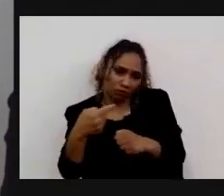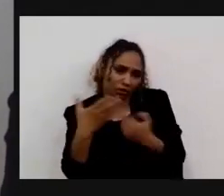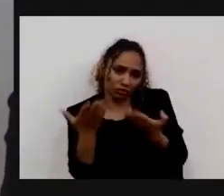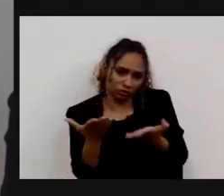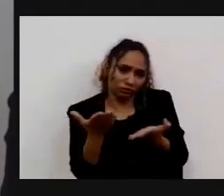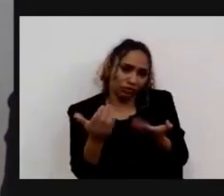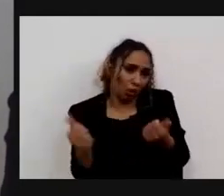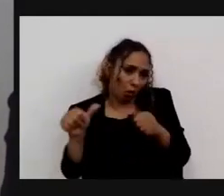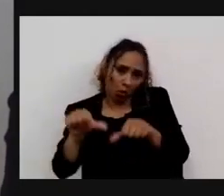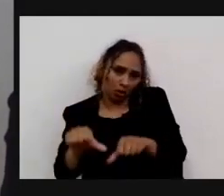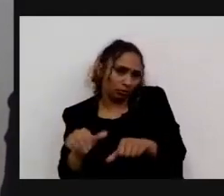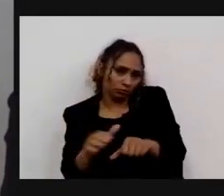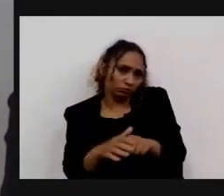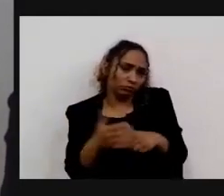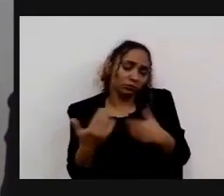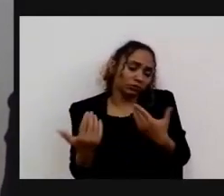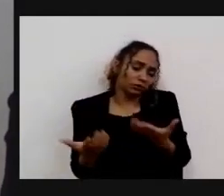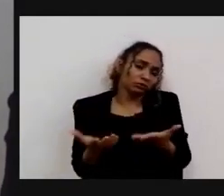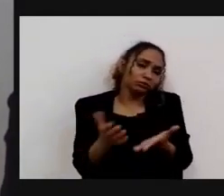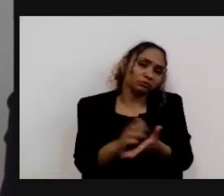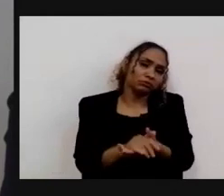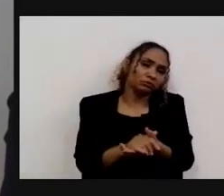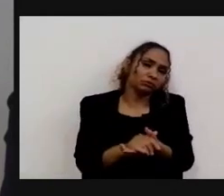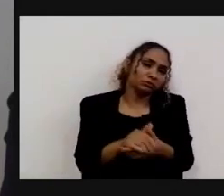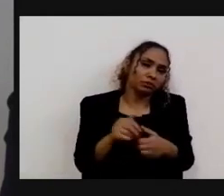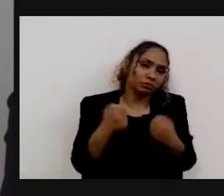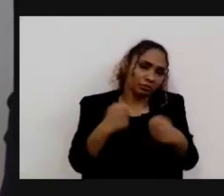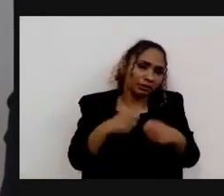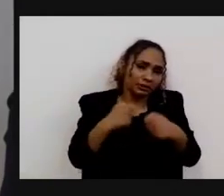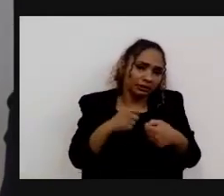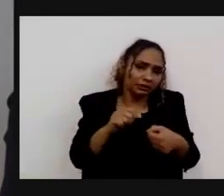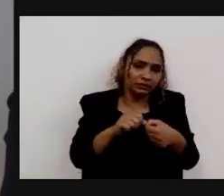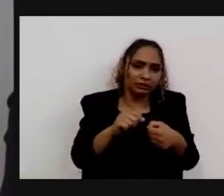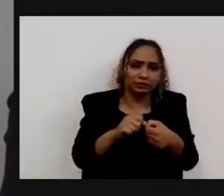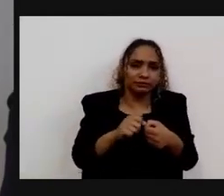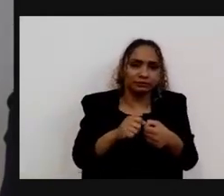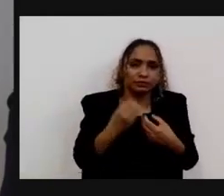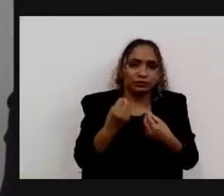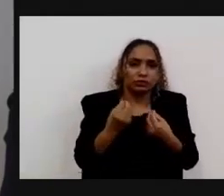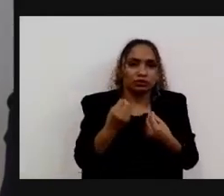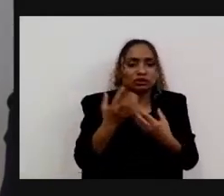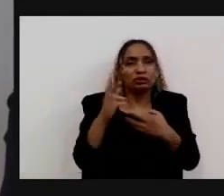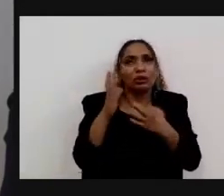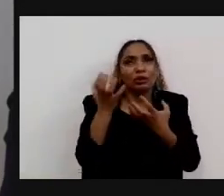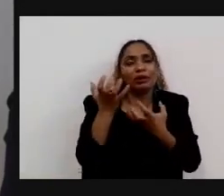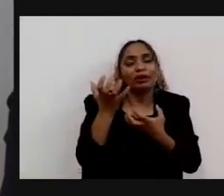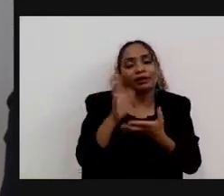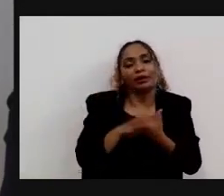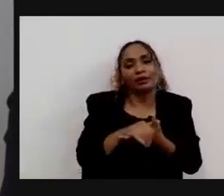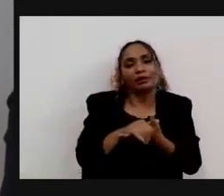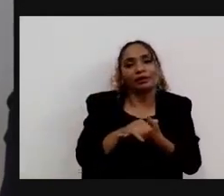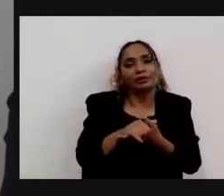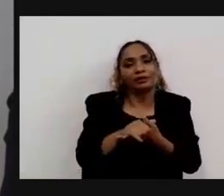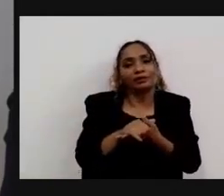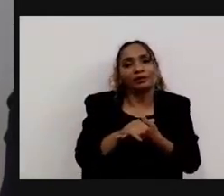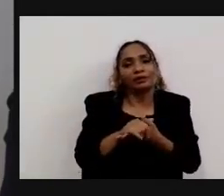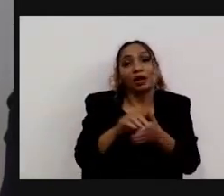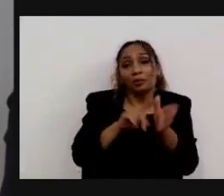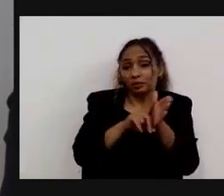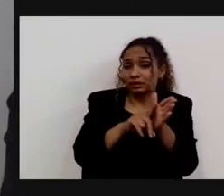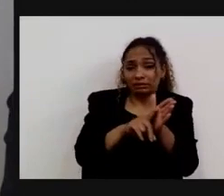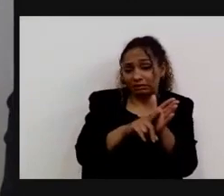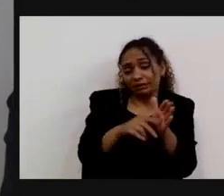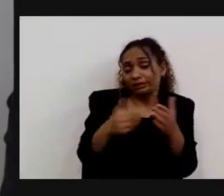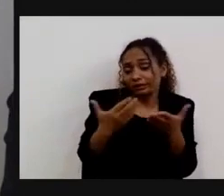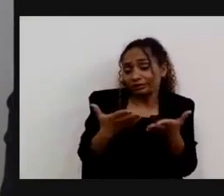e tinha coisa que eu queria que saísse do jeito que eu achava que tinha que sair mas não saiu infelizmente ou felizmente pesquise assim mas